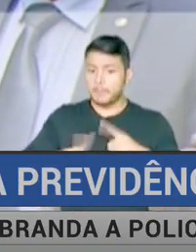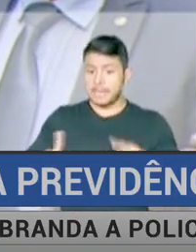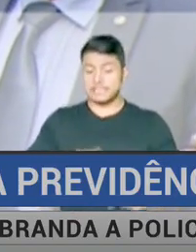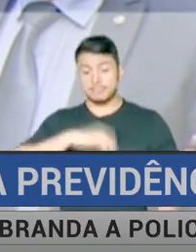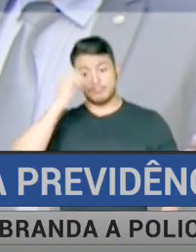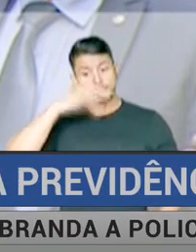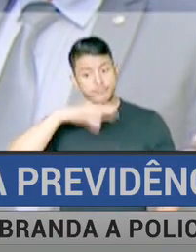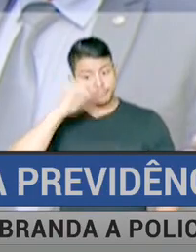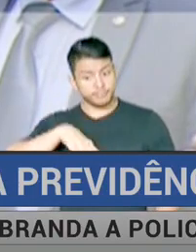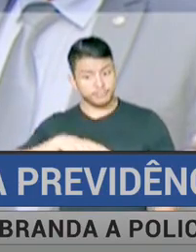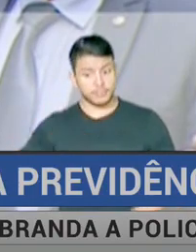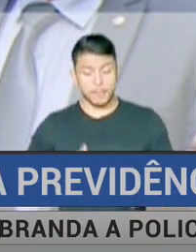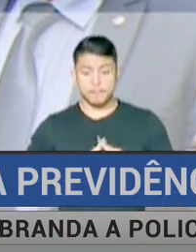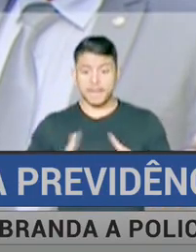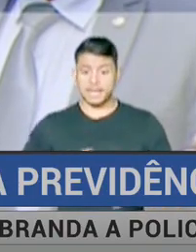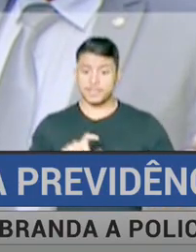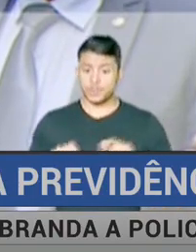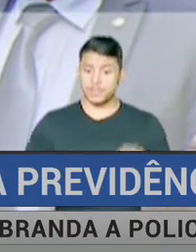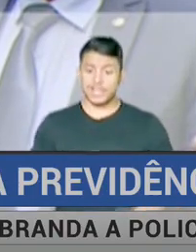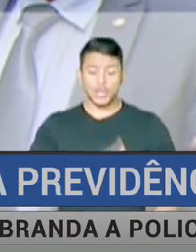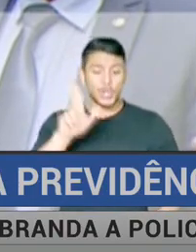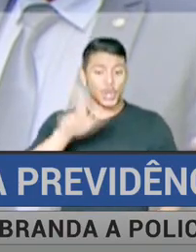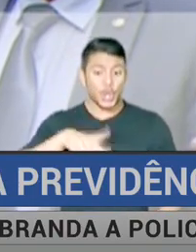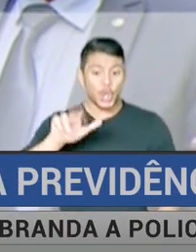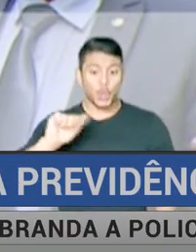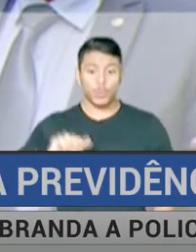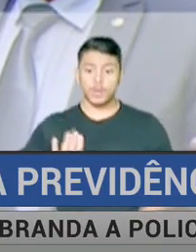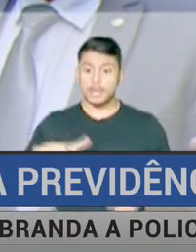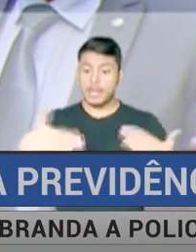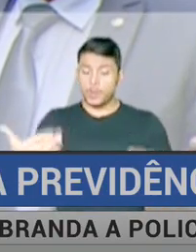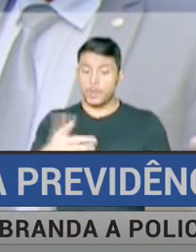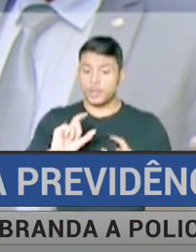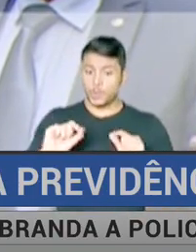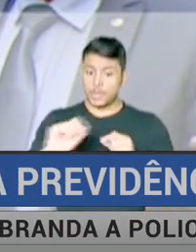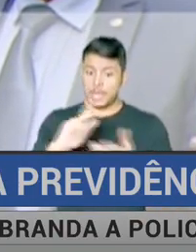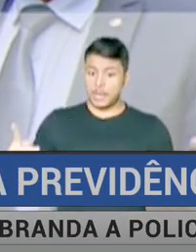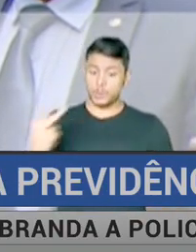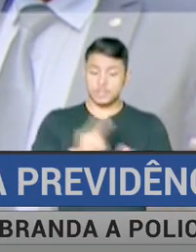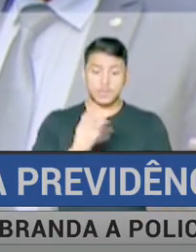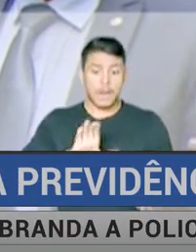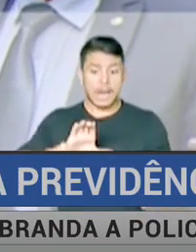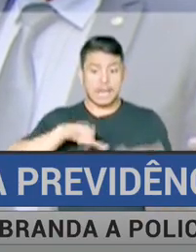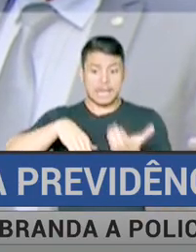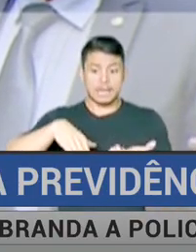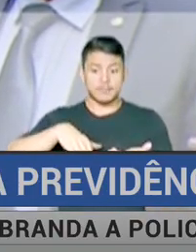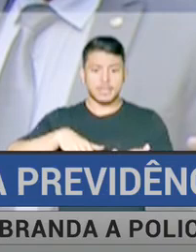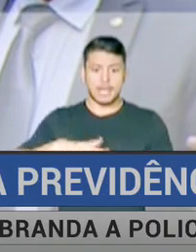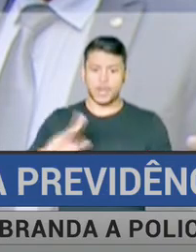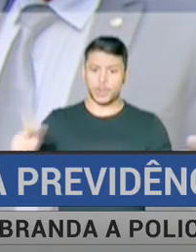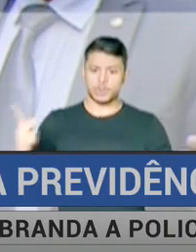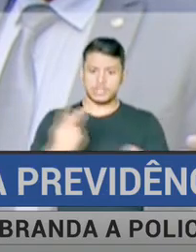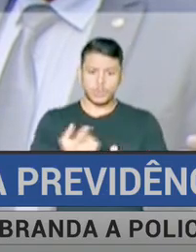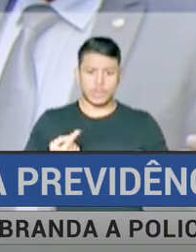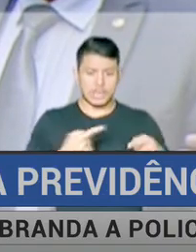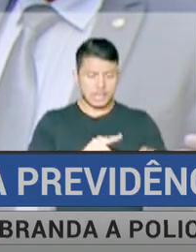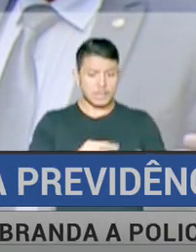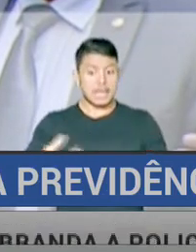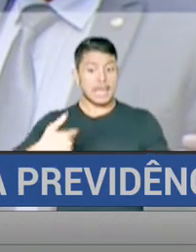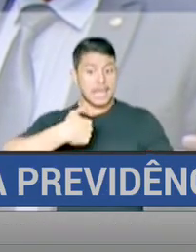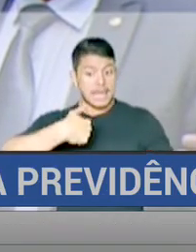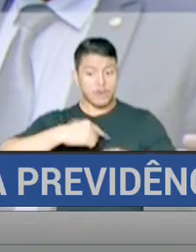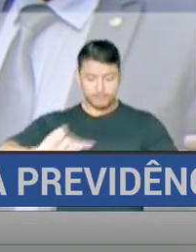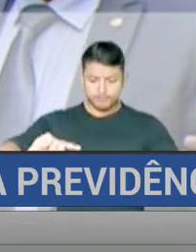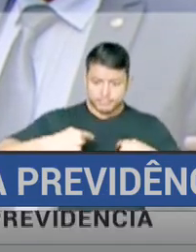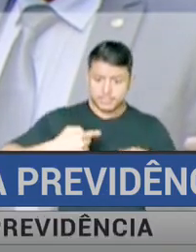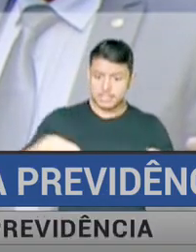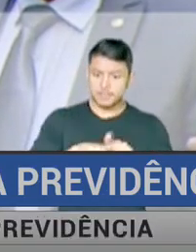exagerada. Mas, em nenhum momento, quando a Câmara foi atacada, e eu pessoalmente fui atacado, eu saí do meu objetivo,